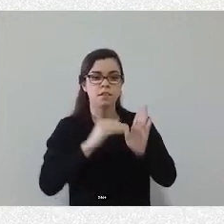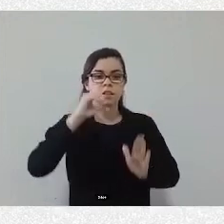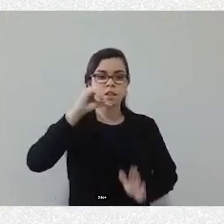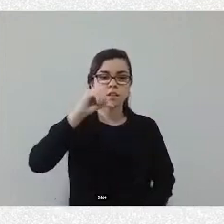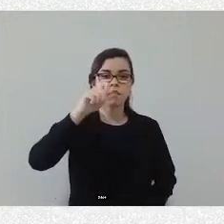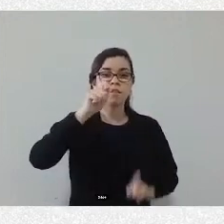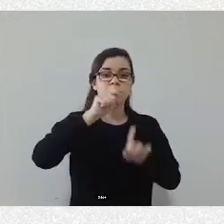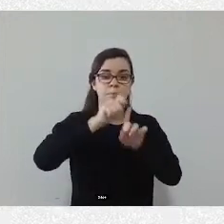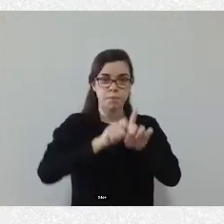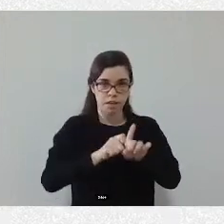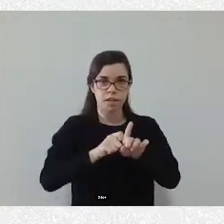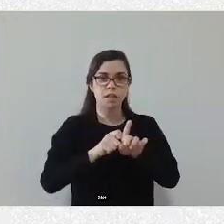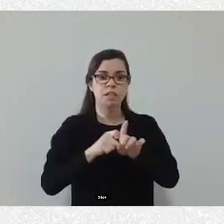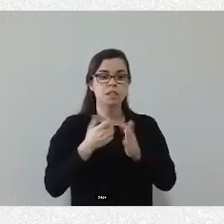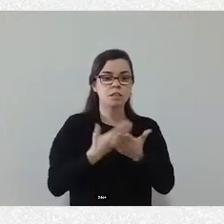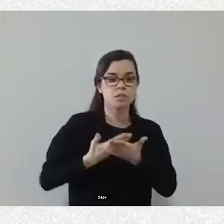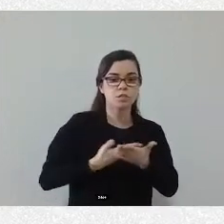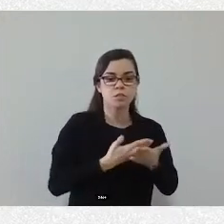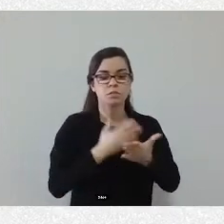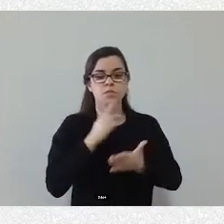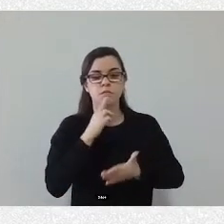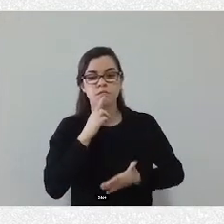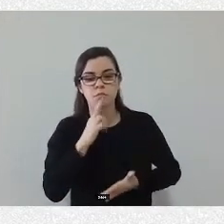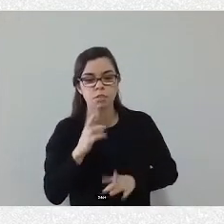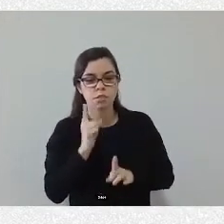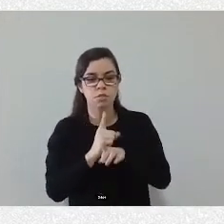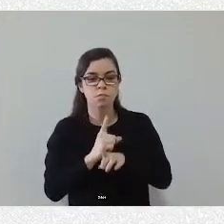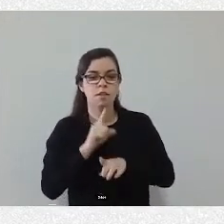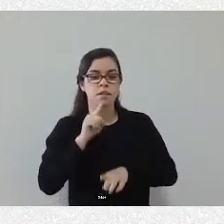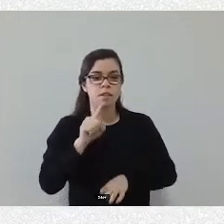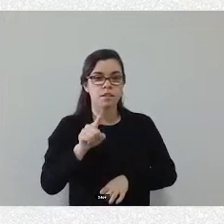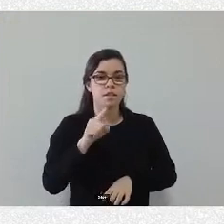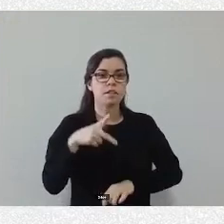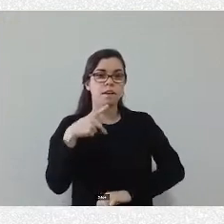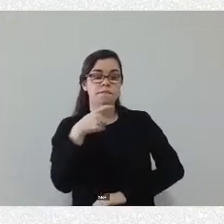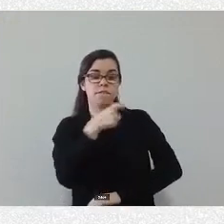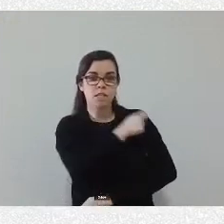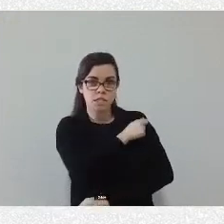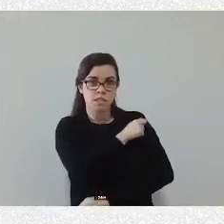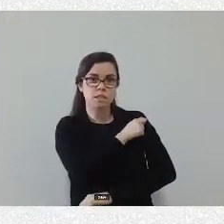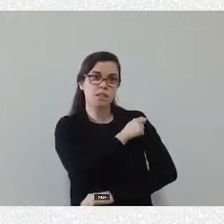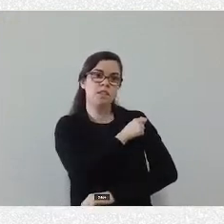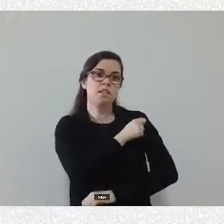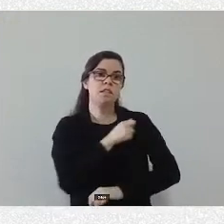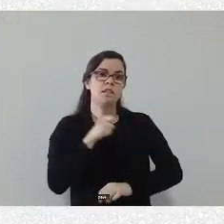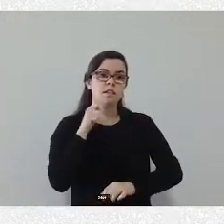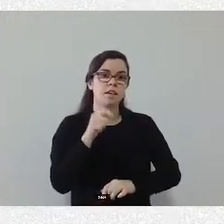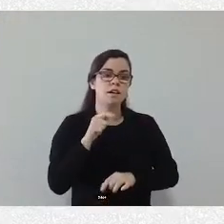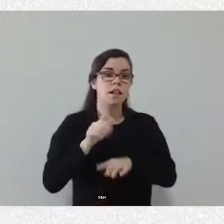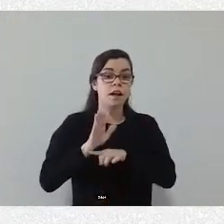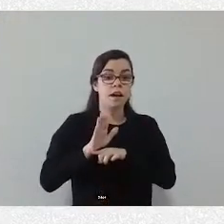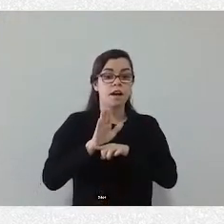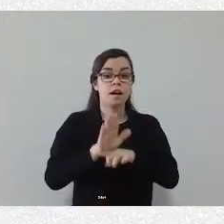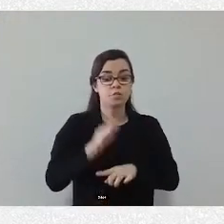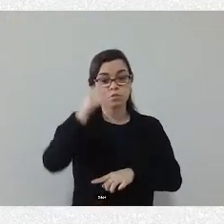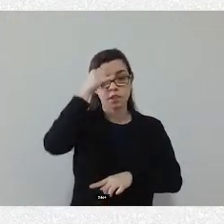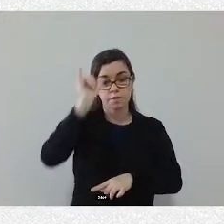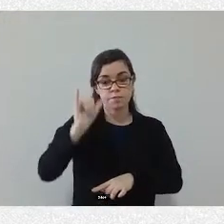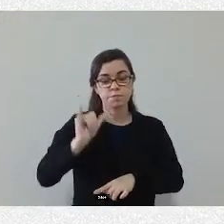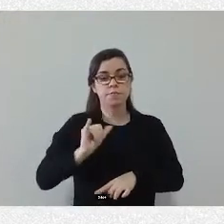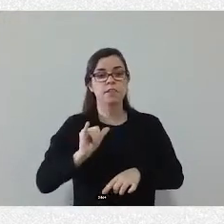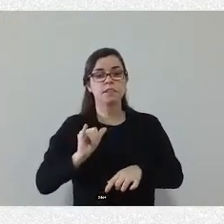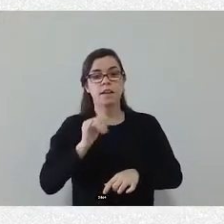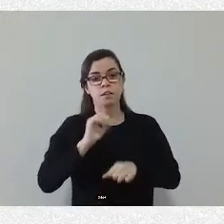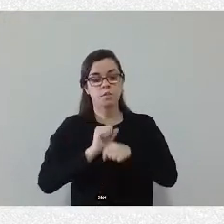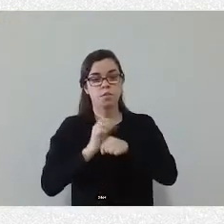do estudo, a respeito da efetividade da vacina no contexto de mundo real para prevenir casos sintomáticos aí de